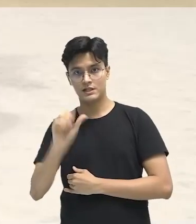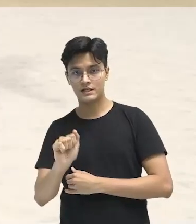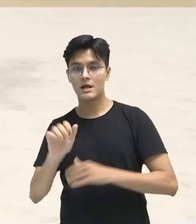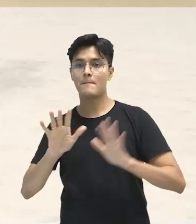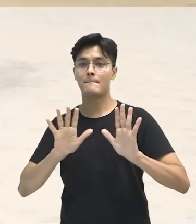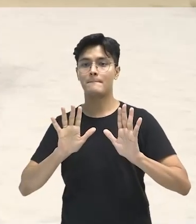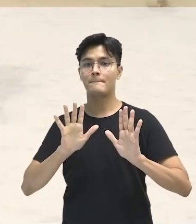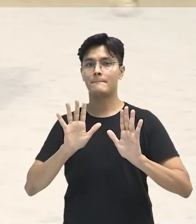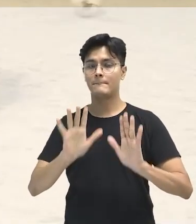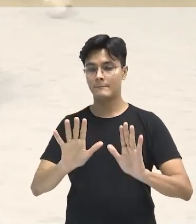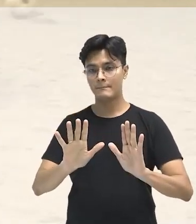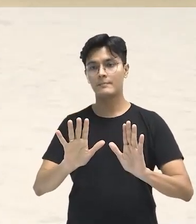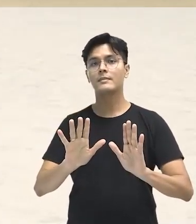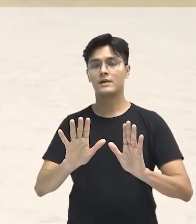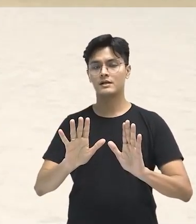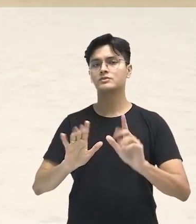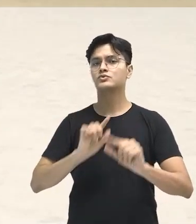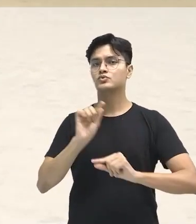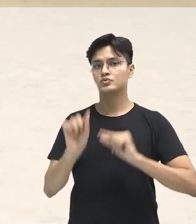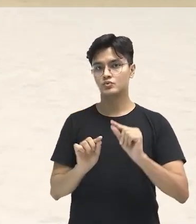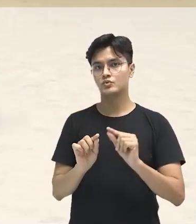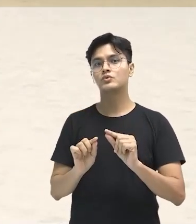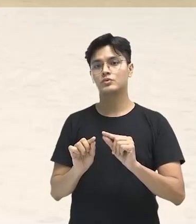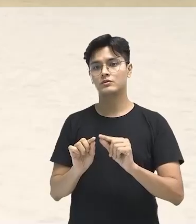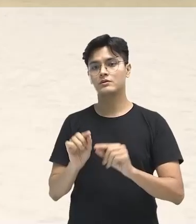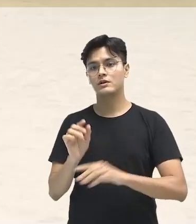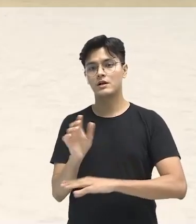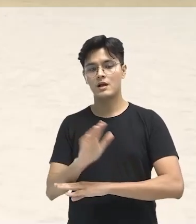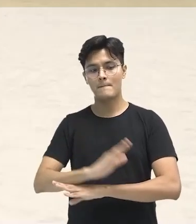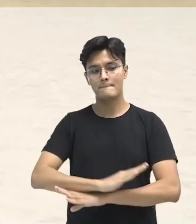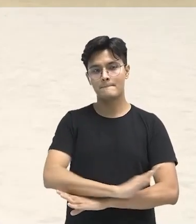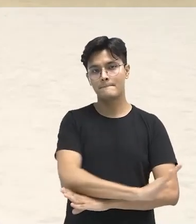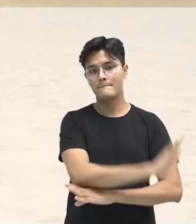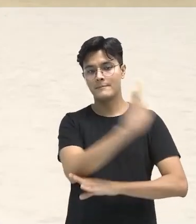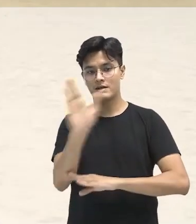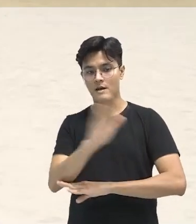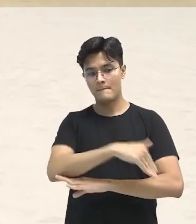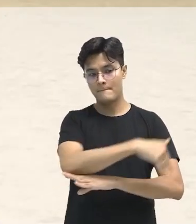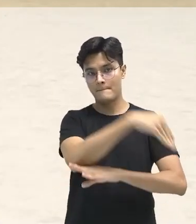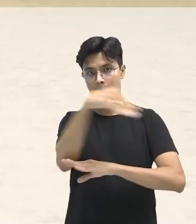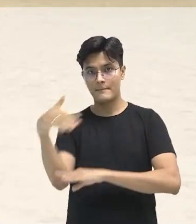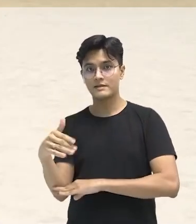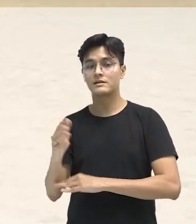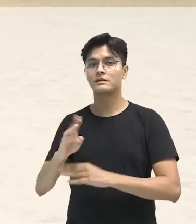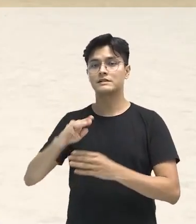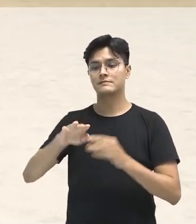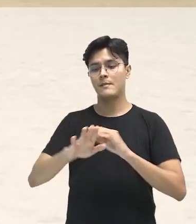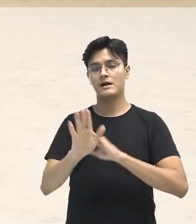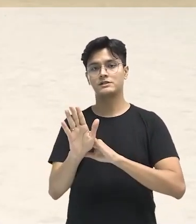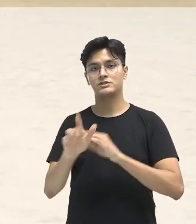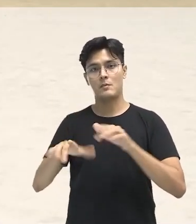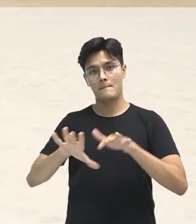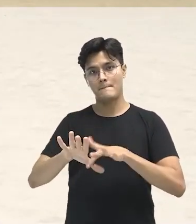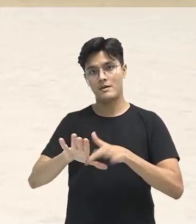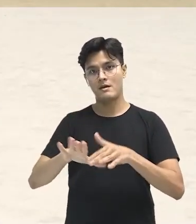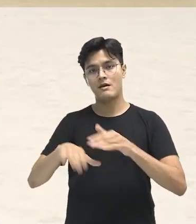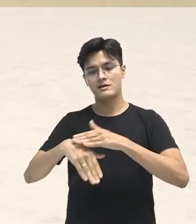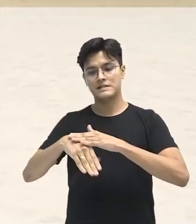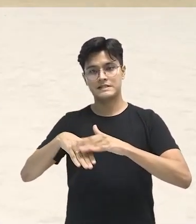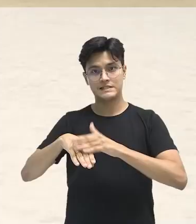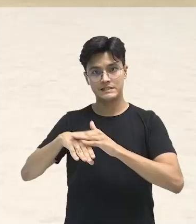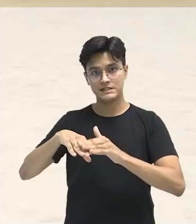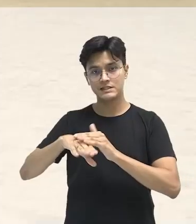Só que, o que acontece? A meia-lua é com a parte interna. A queixada é externa e a meia-lua